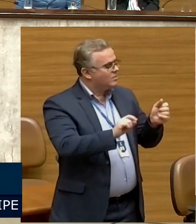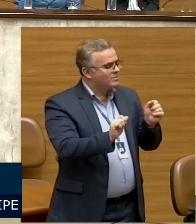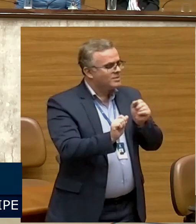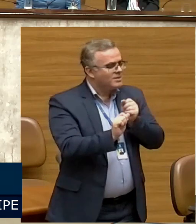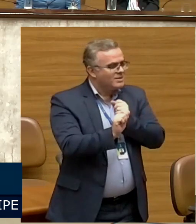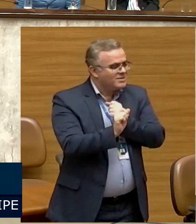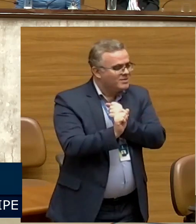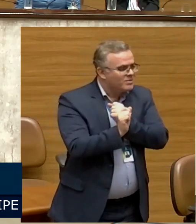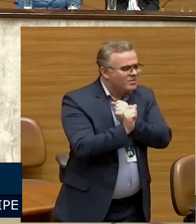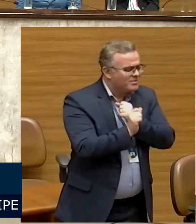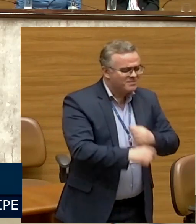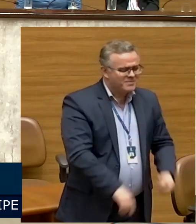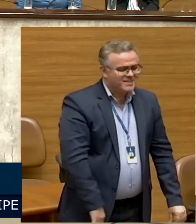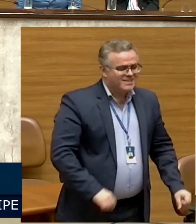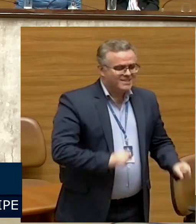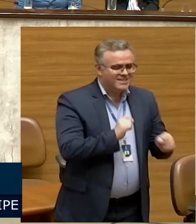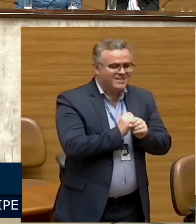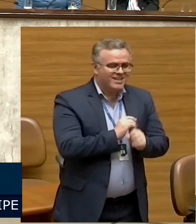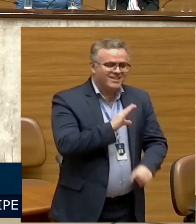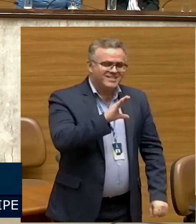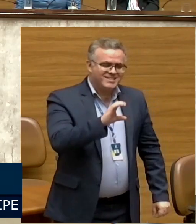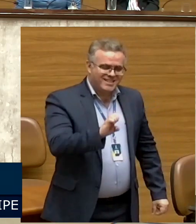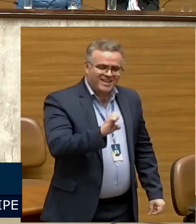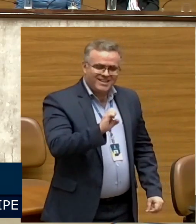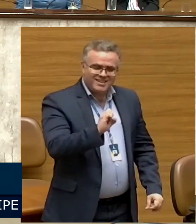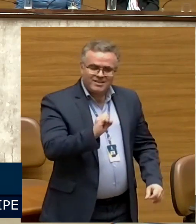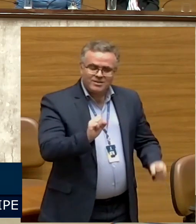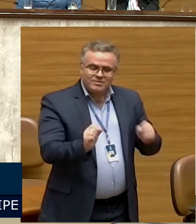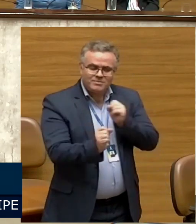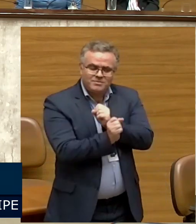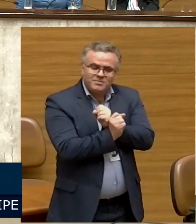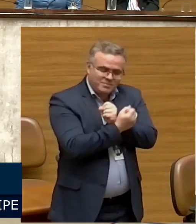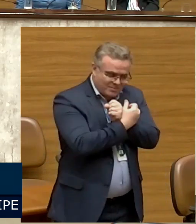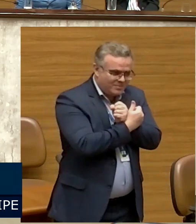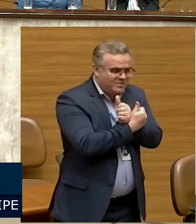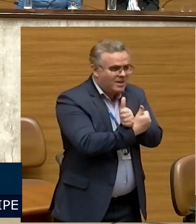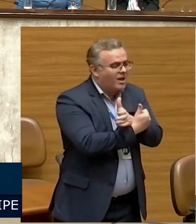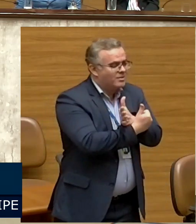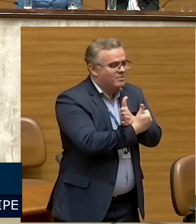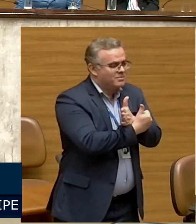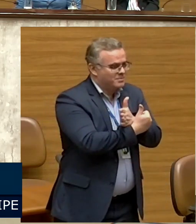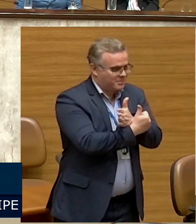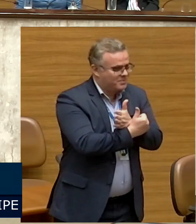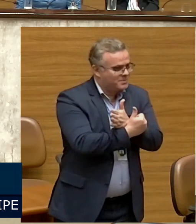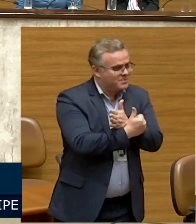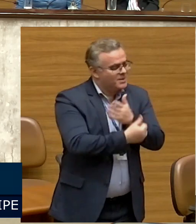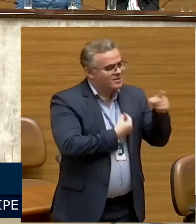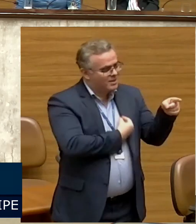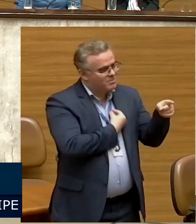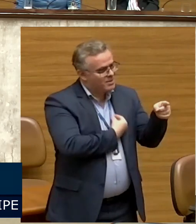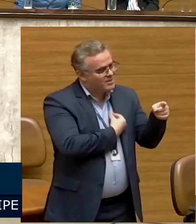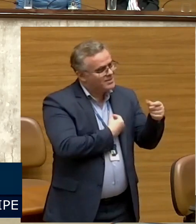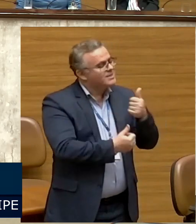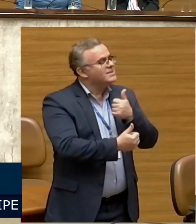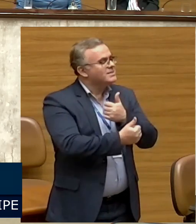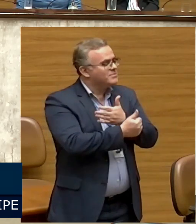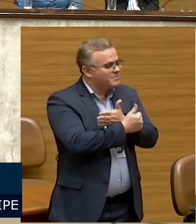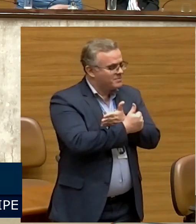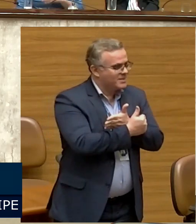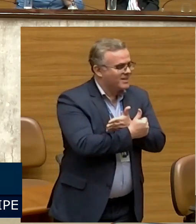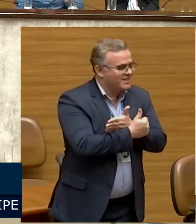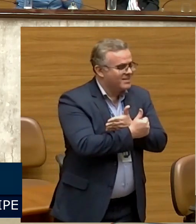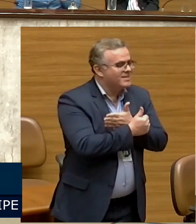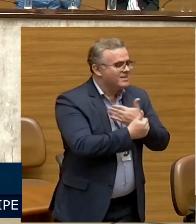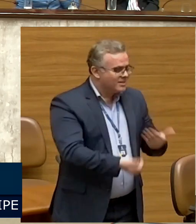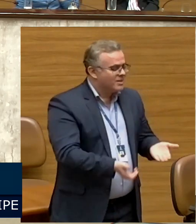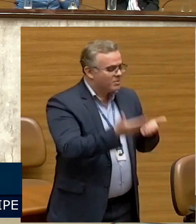CESAJU, né, que é o Centro de Surdo de Aracaju, né, colocar aí à disposição Lucas também, né, muito obrigada